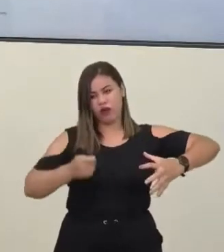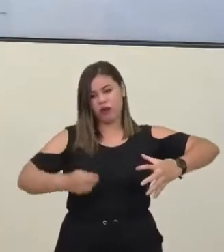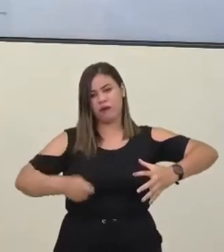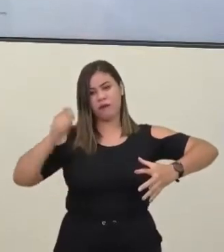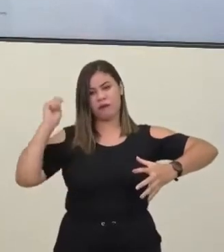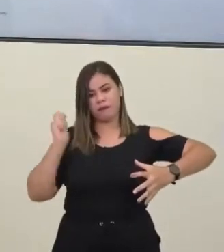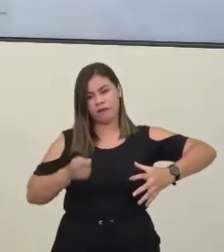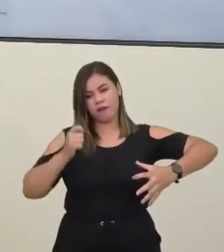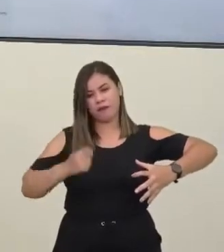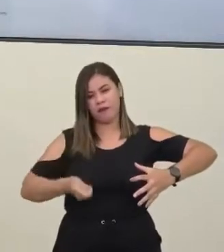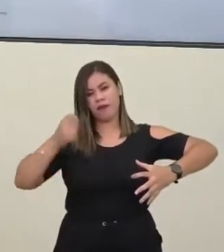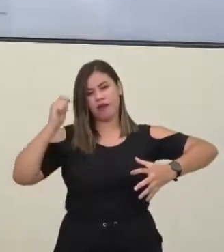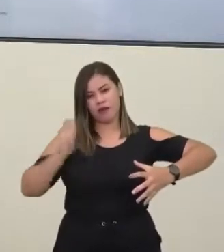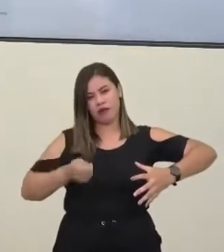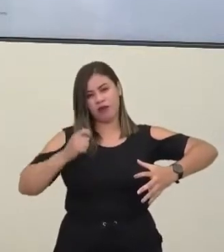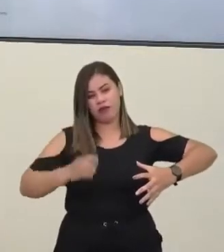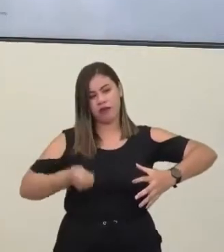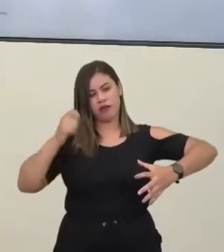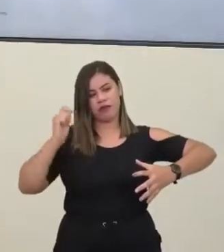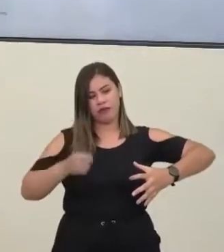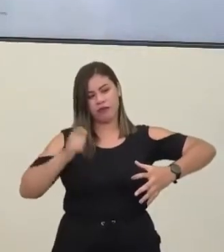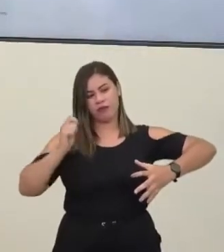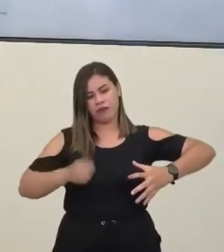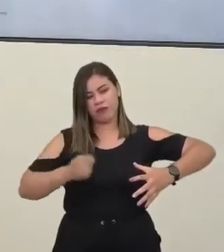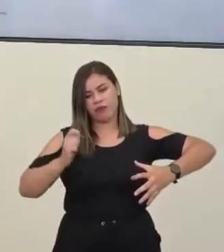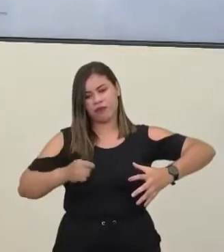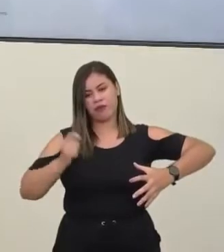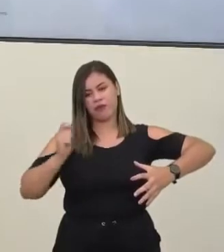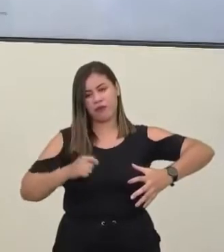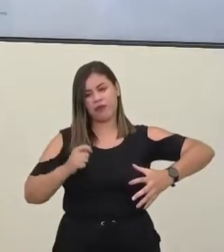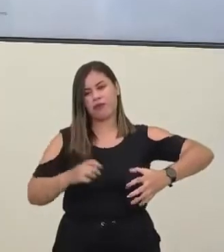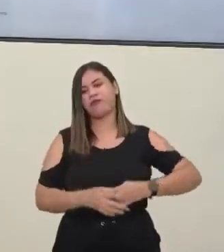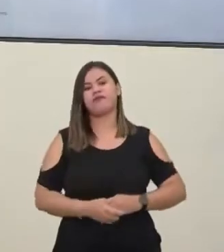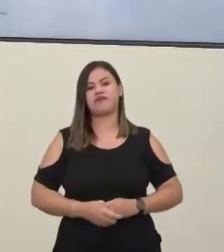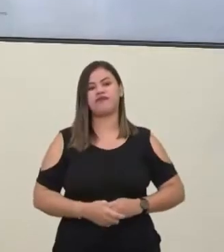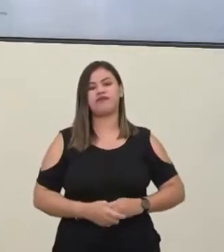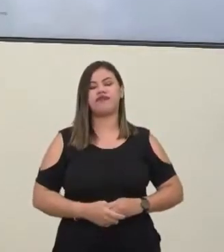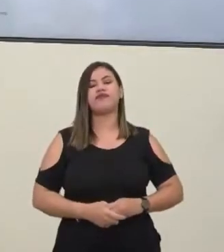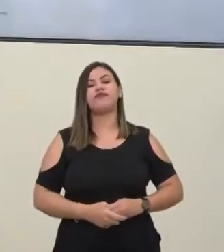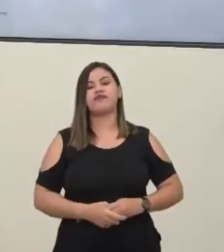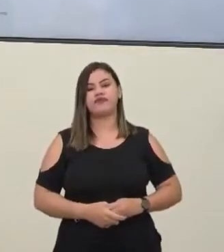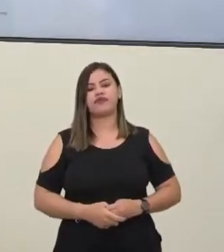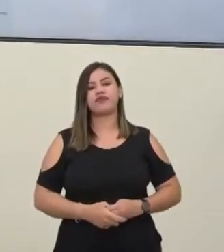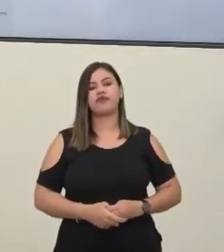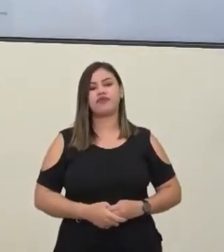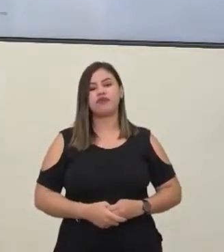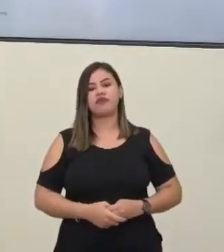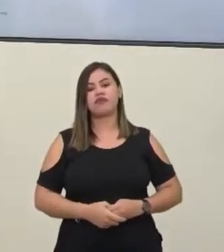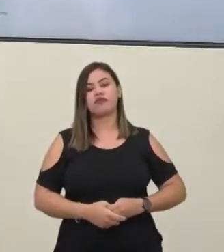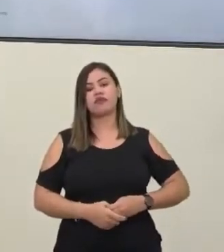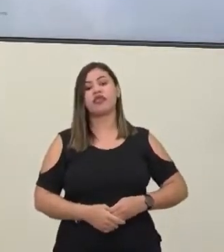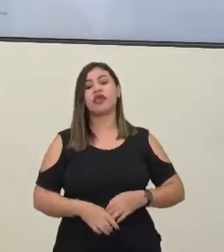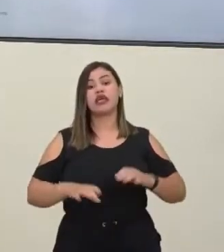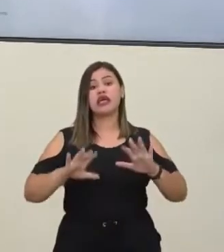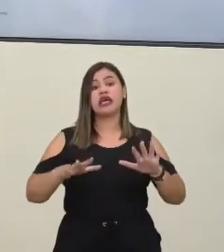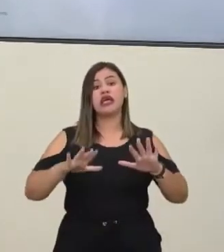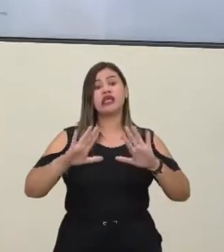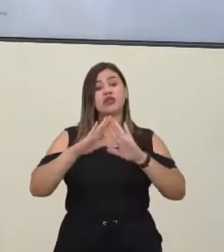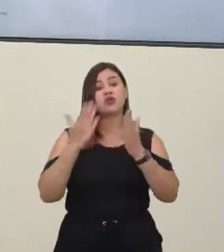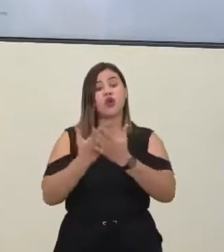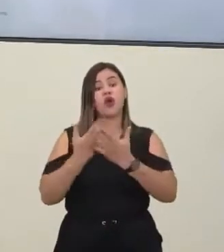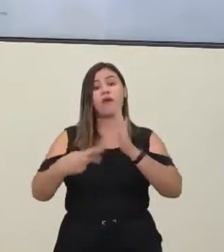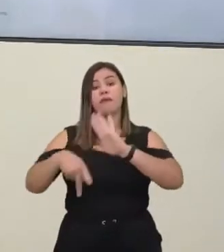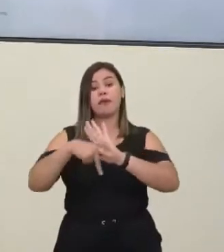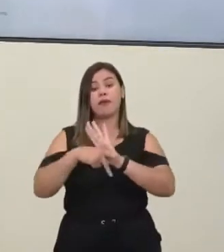o surdo da escola de samba, né? Que também tem um som totalmente diferente, tá bom? Escola de samba, gente, nós temos